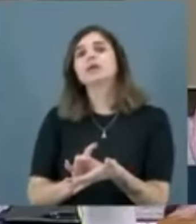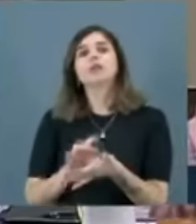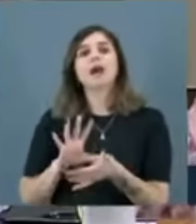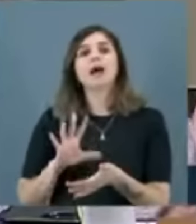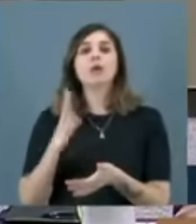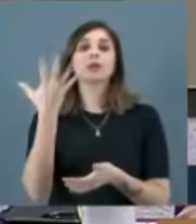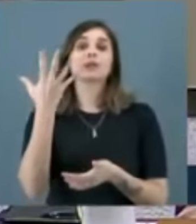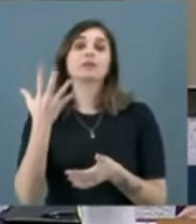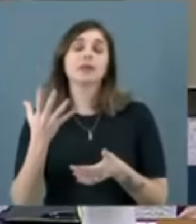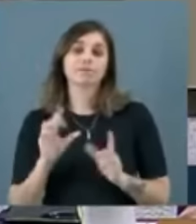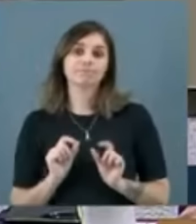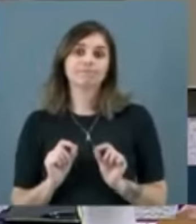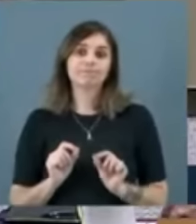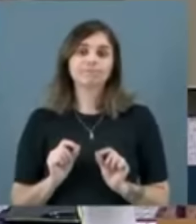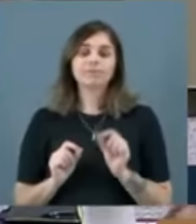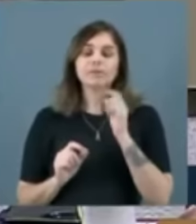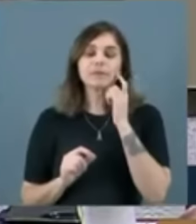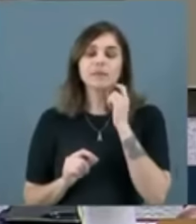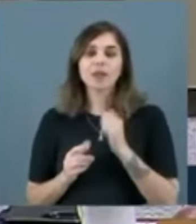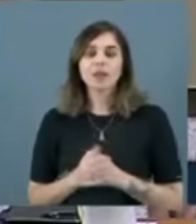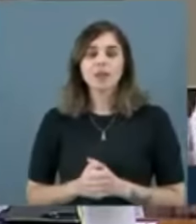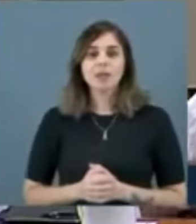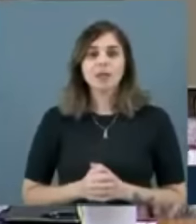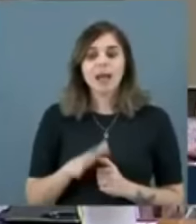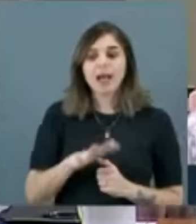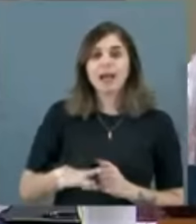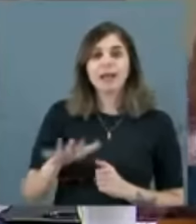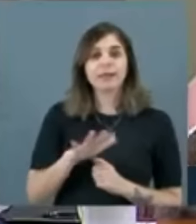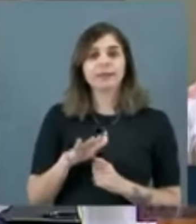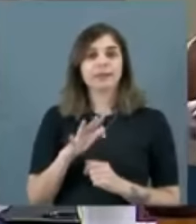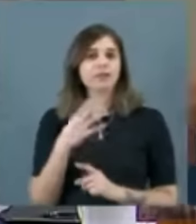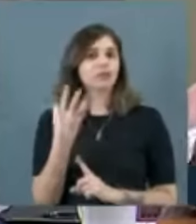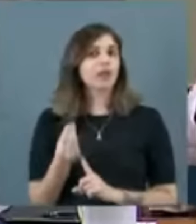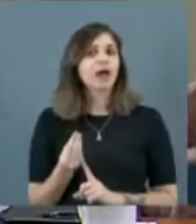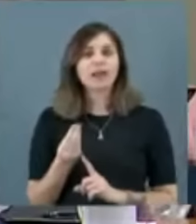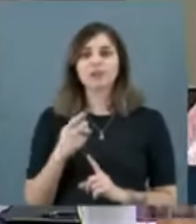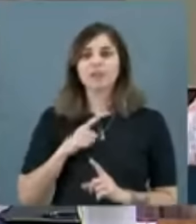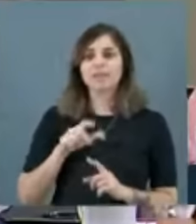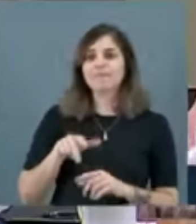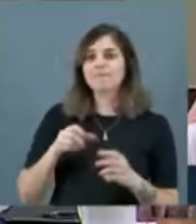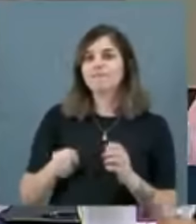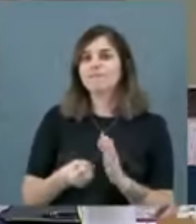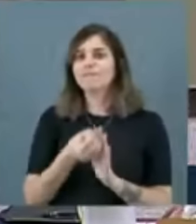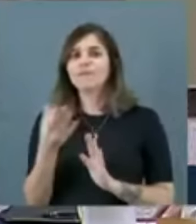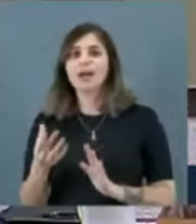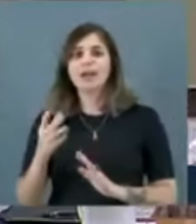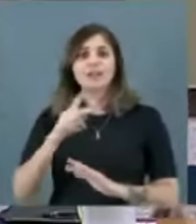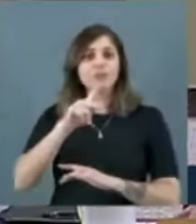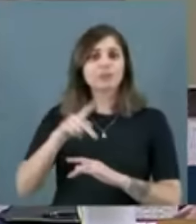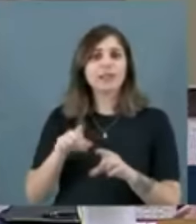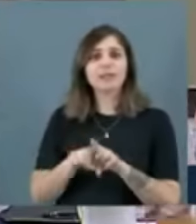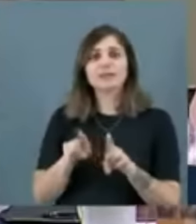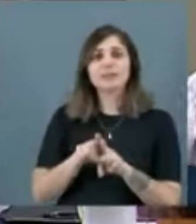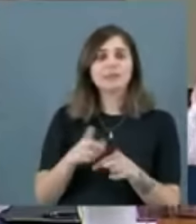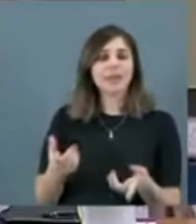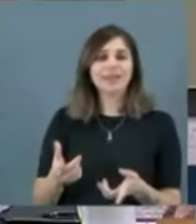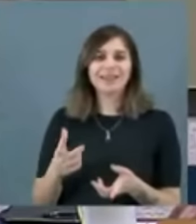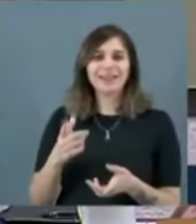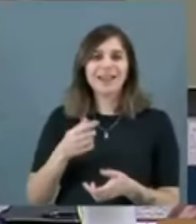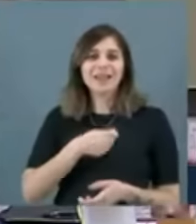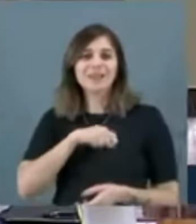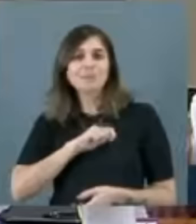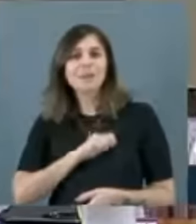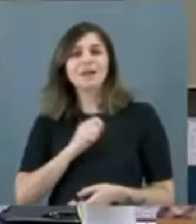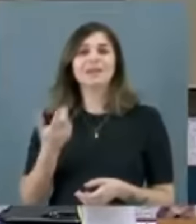países, significamente nas artes, como França, Itália, Espanha, Holanda, Alemanha, Canadá e outros, possuem